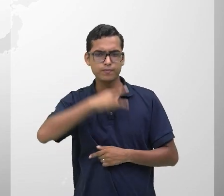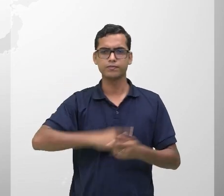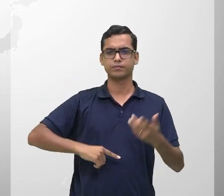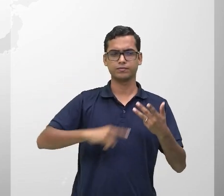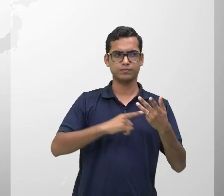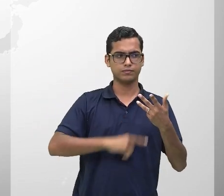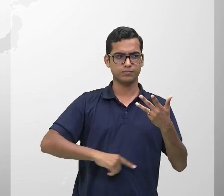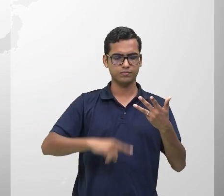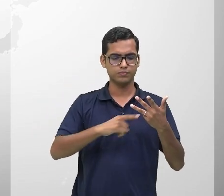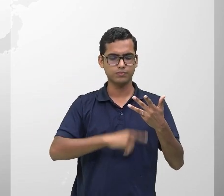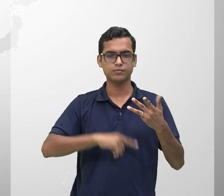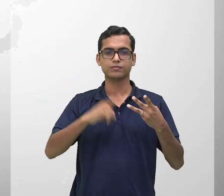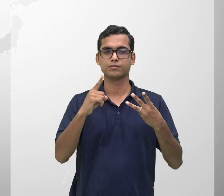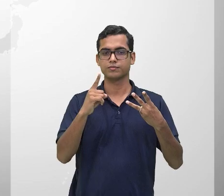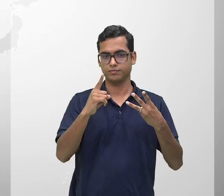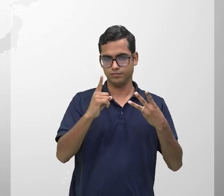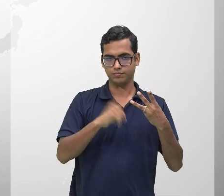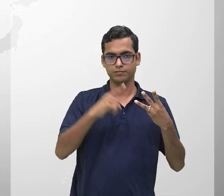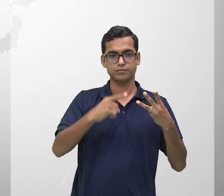tá? Quirguistão,